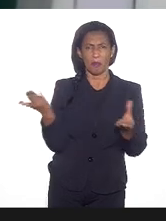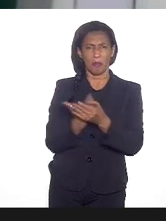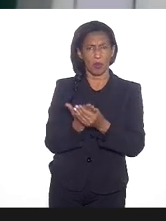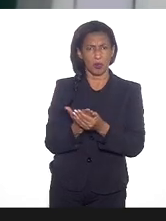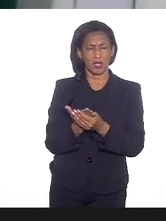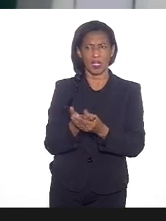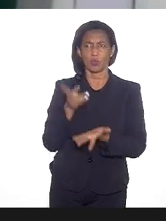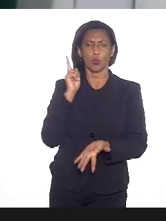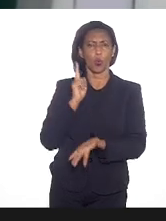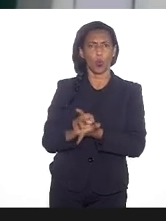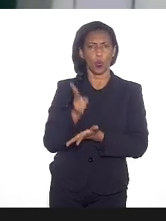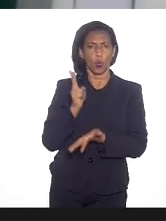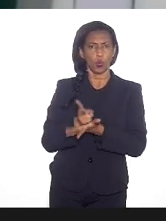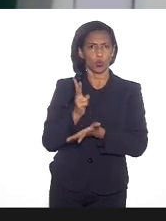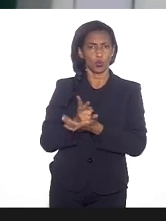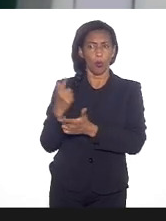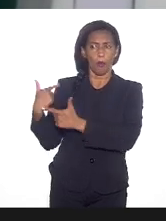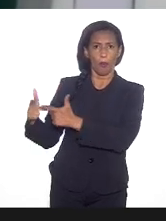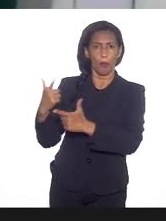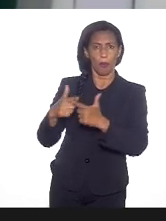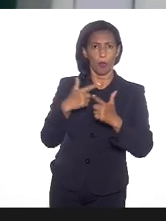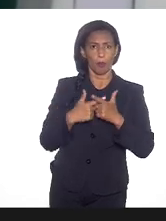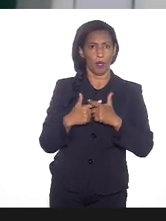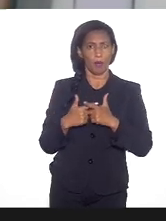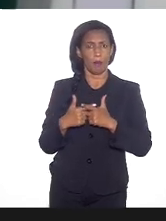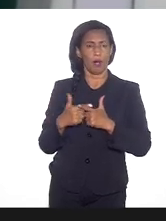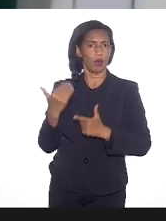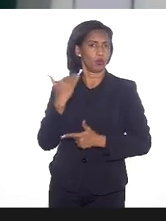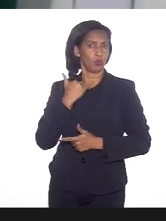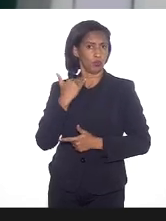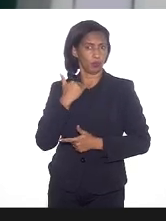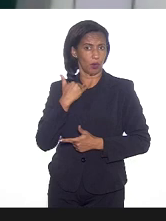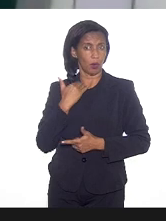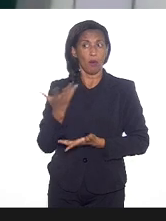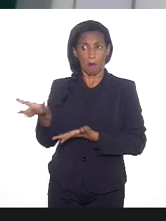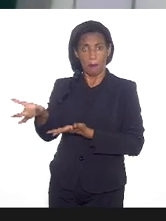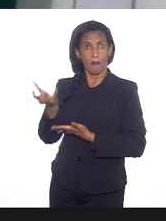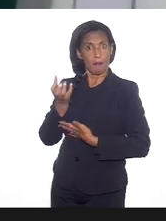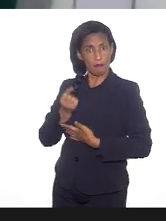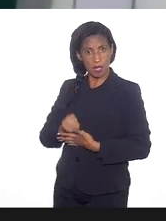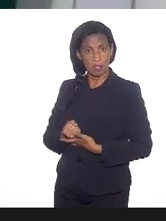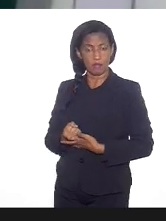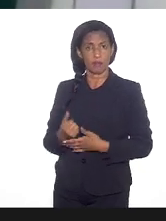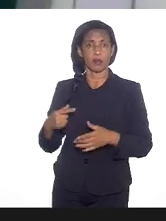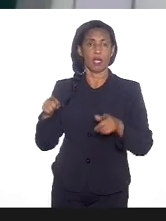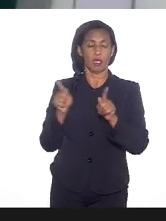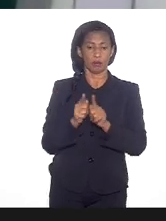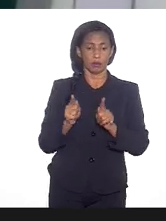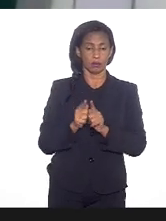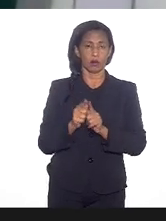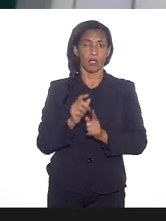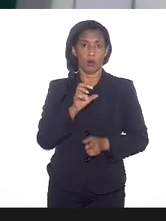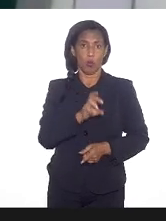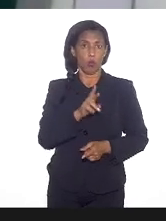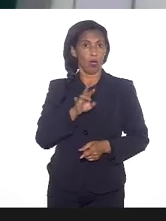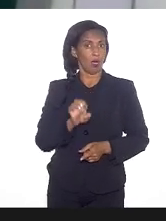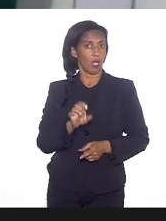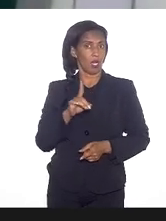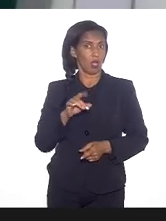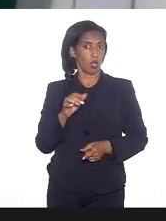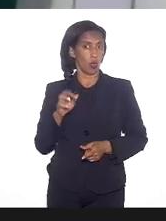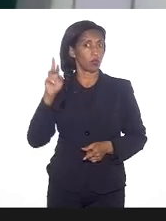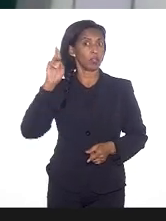seguem causando graves prejuízos aos cofres públicos, beneficiários das operações aqui questionadas na condição de credores,